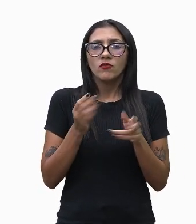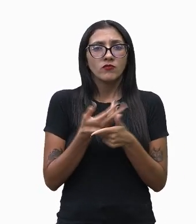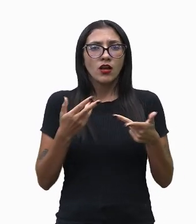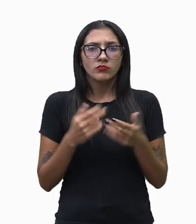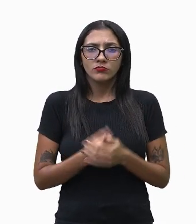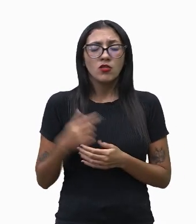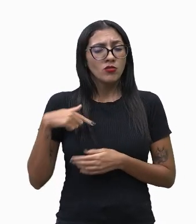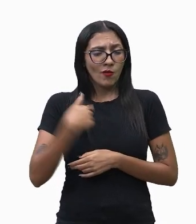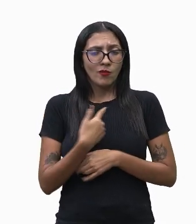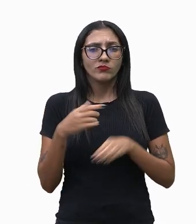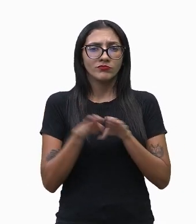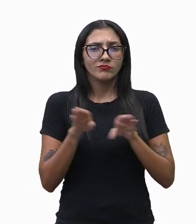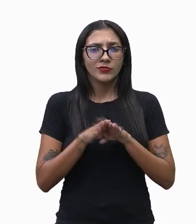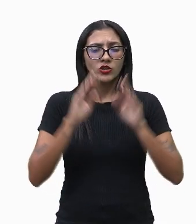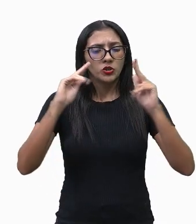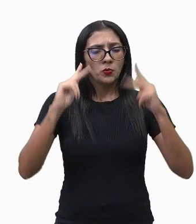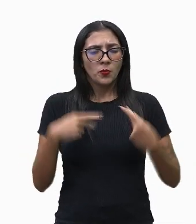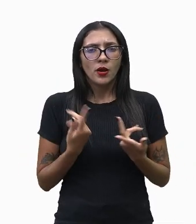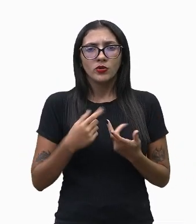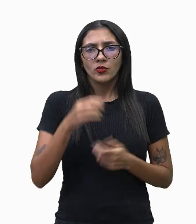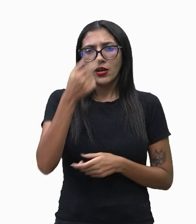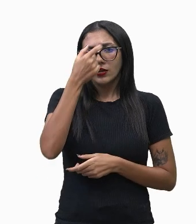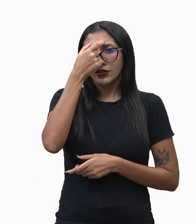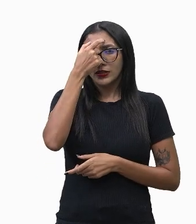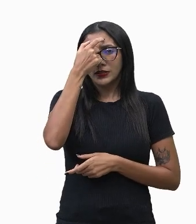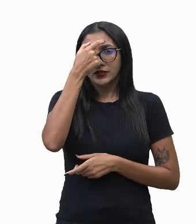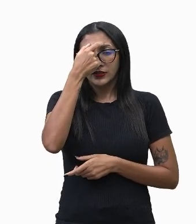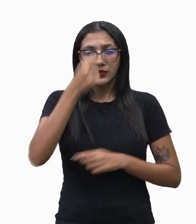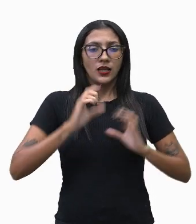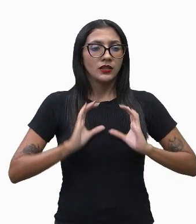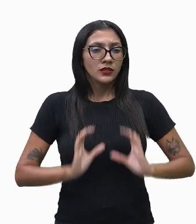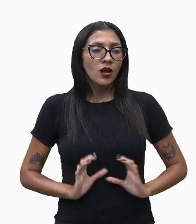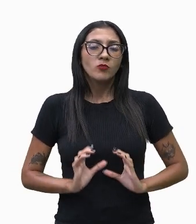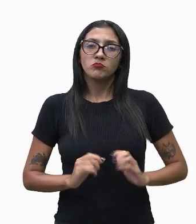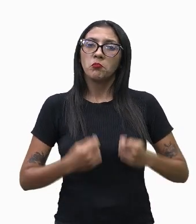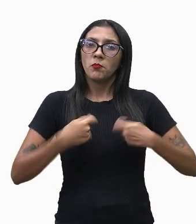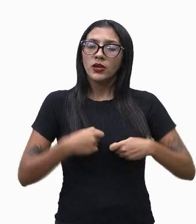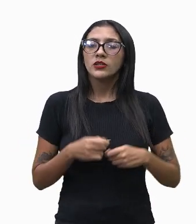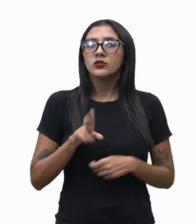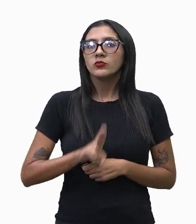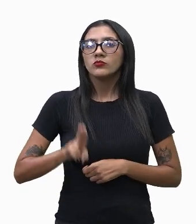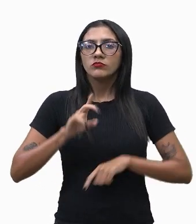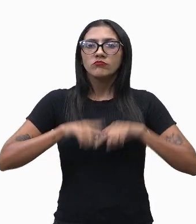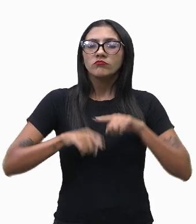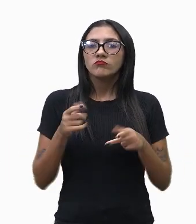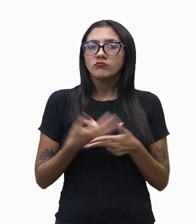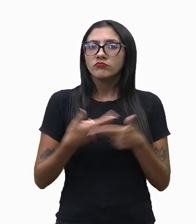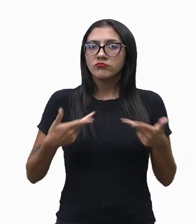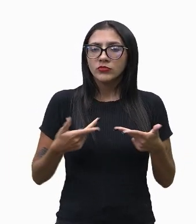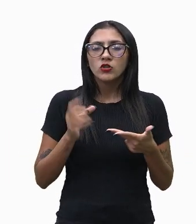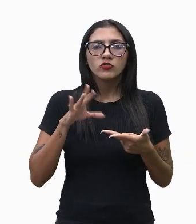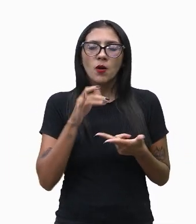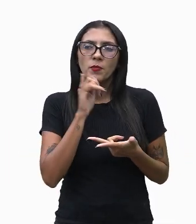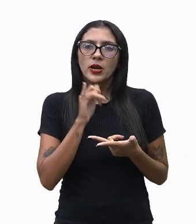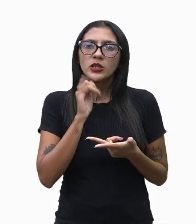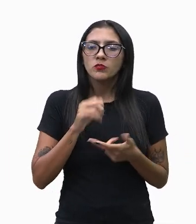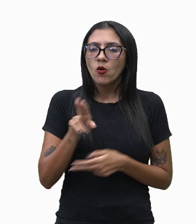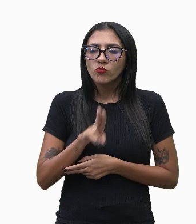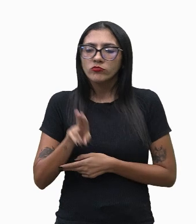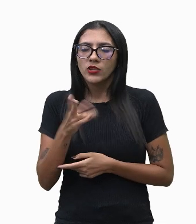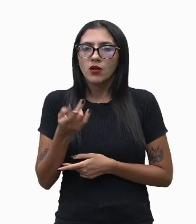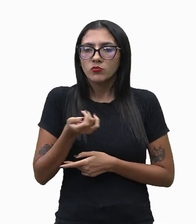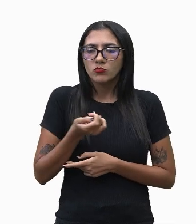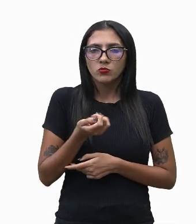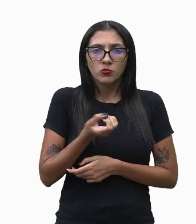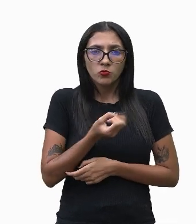seres humanos, né? Nós cidadãos, né? Onde nós possamos utilizar os recursos, né? Somente aquilo que é